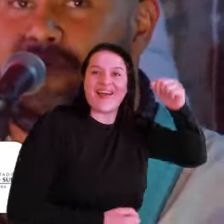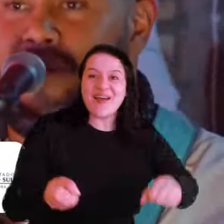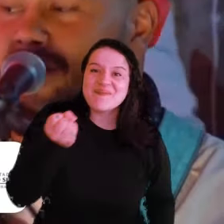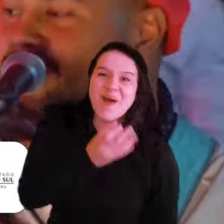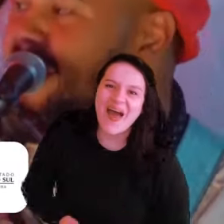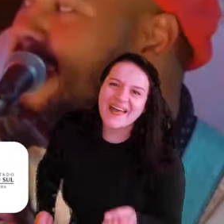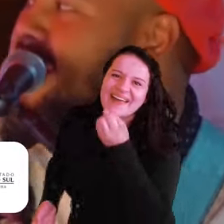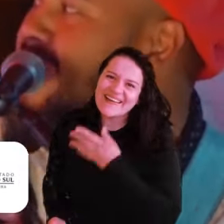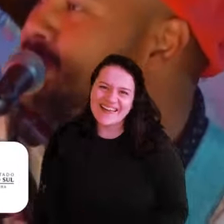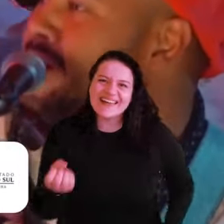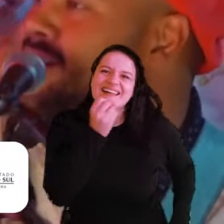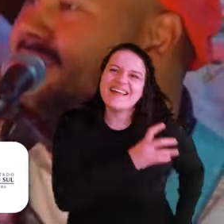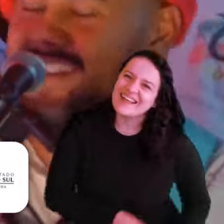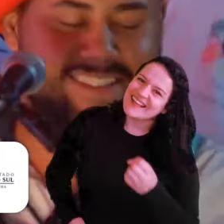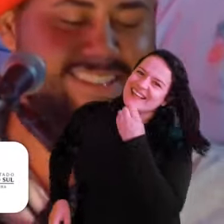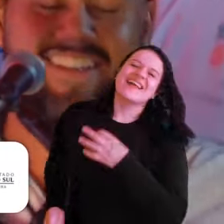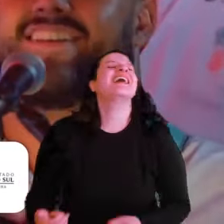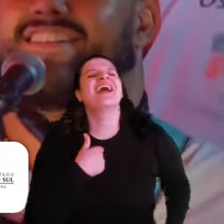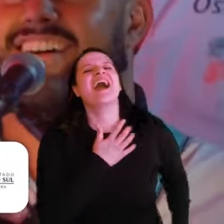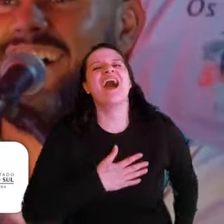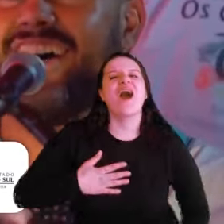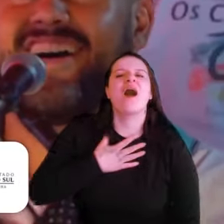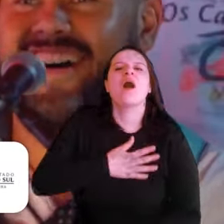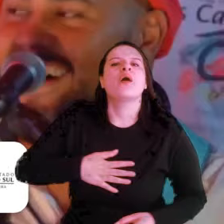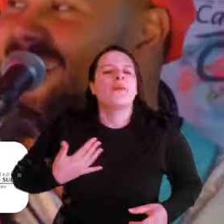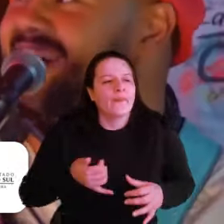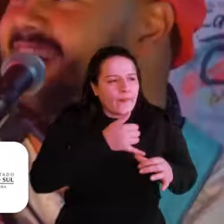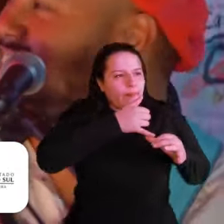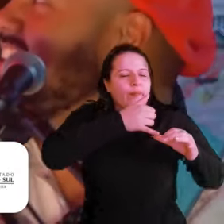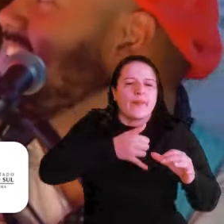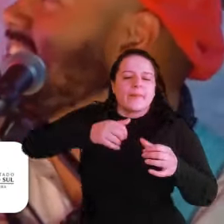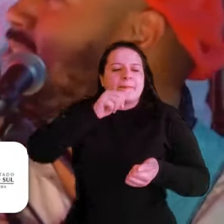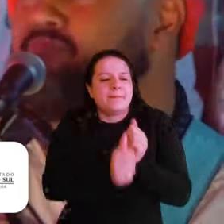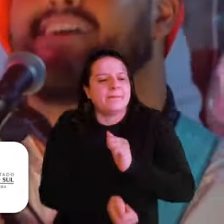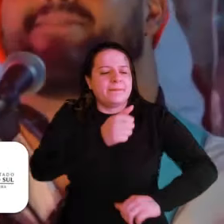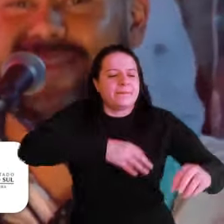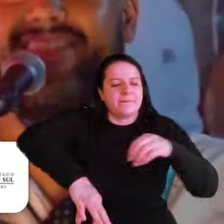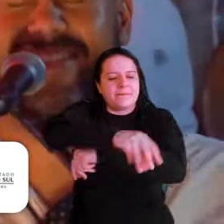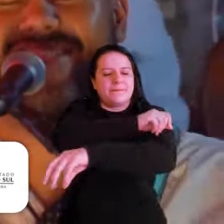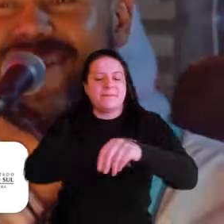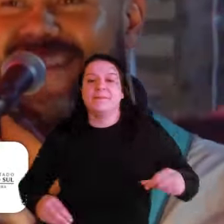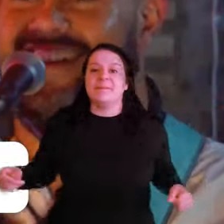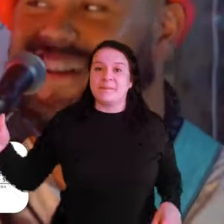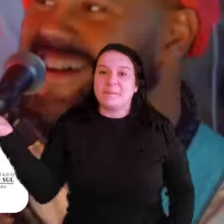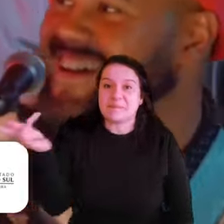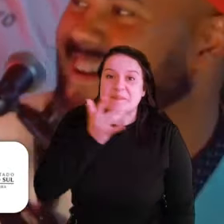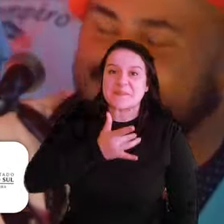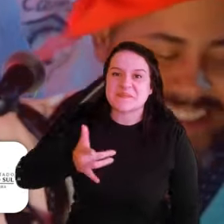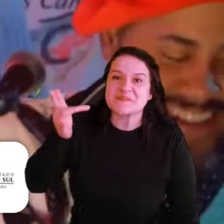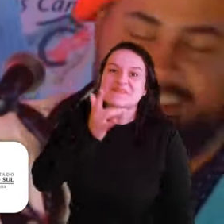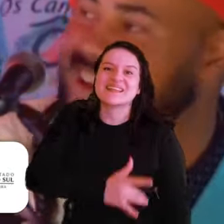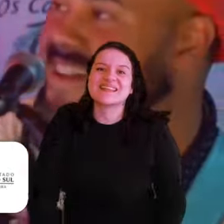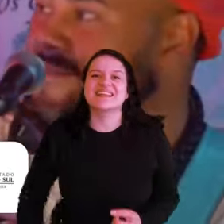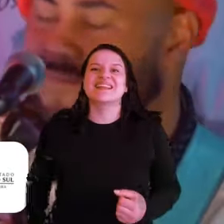Ai, de bom, ai, de bom! É tu se que o velho gosta carreteiro com limão. Ai, de bom! Vai ter! Tá louco, de